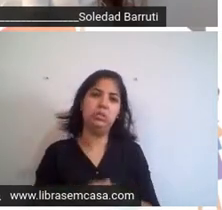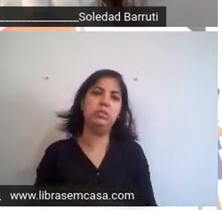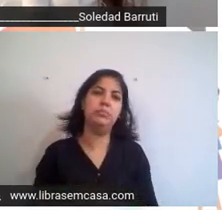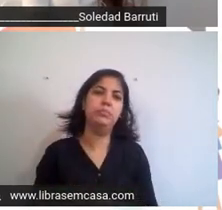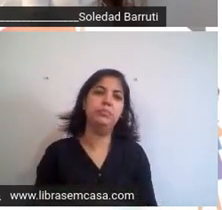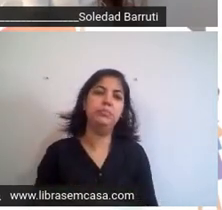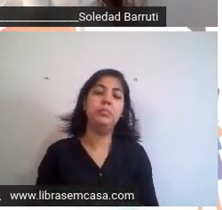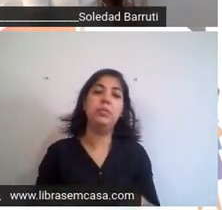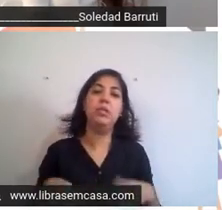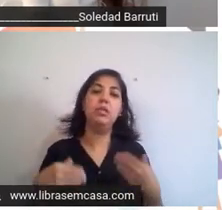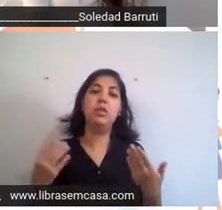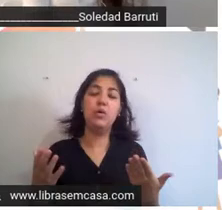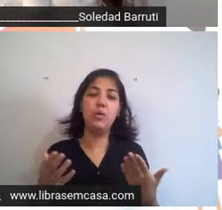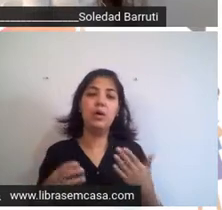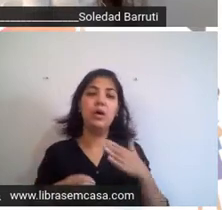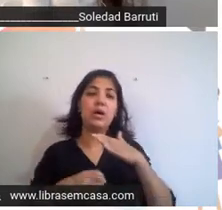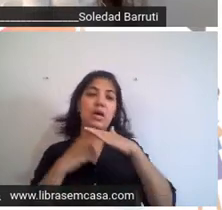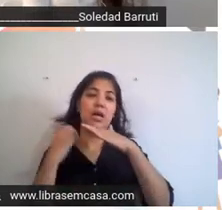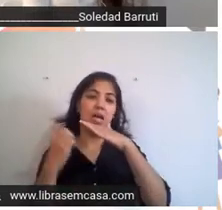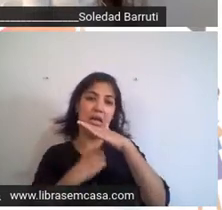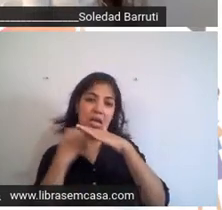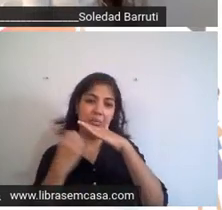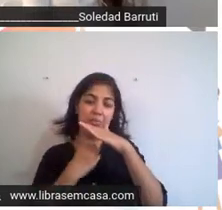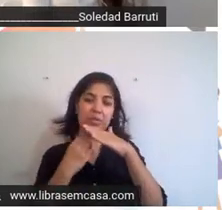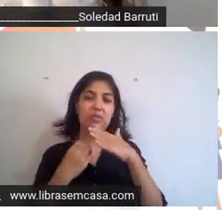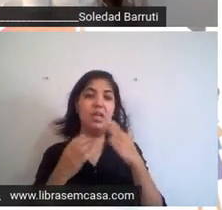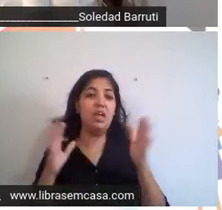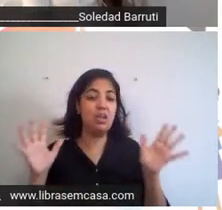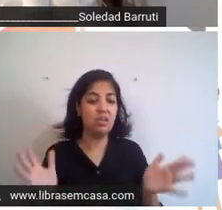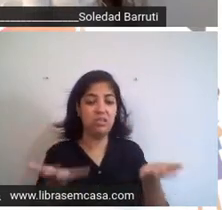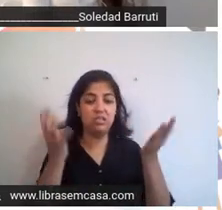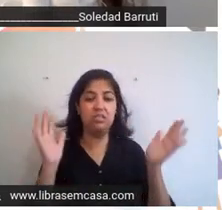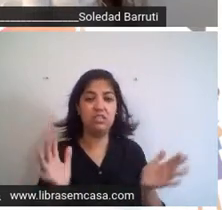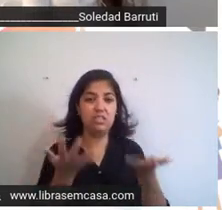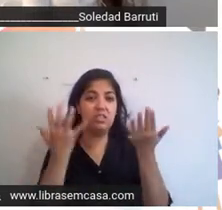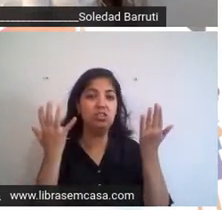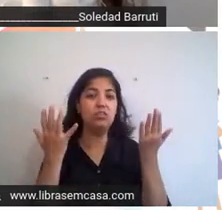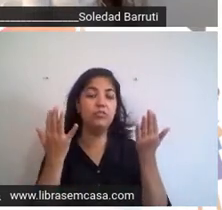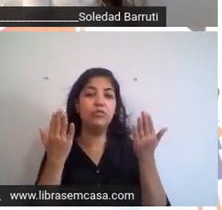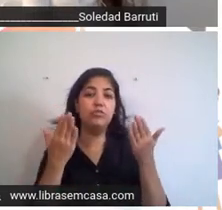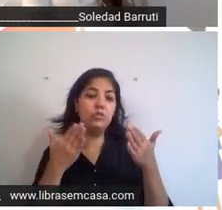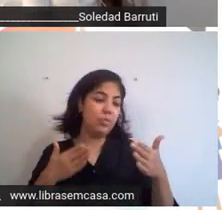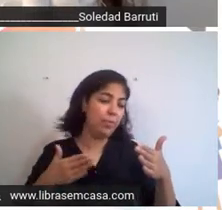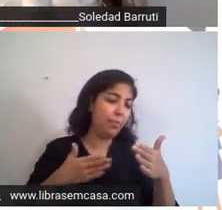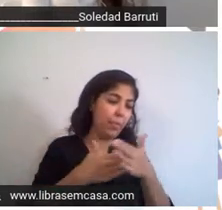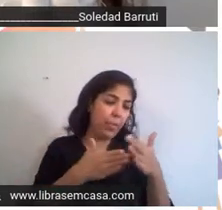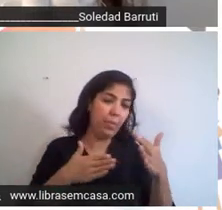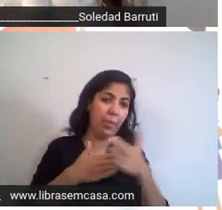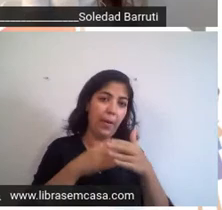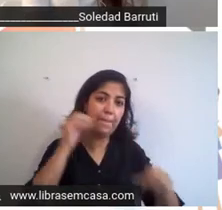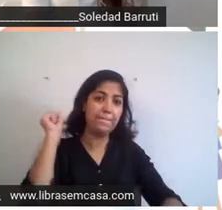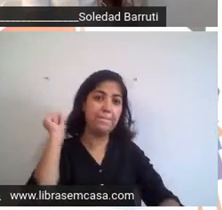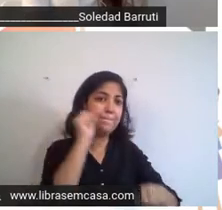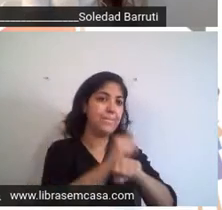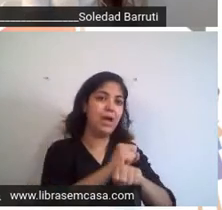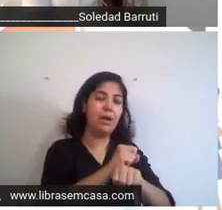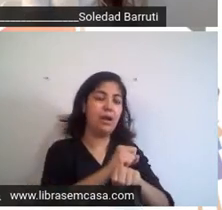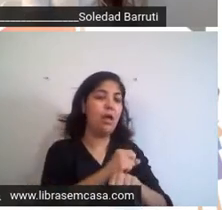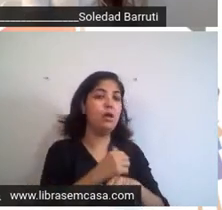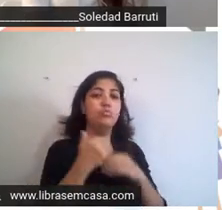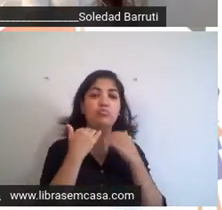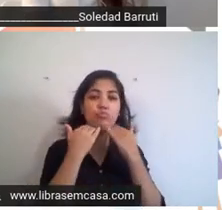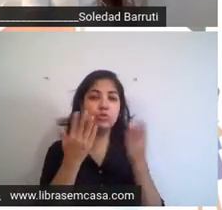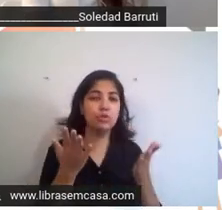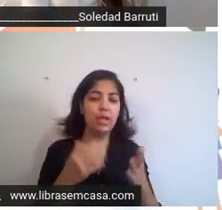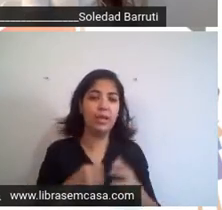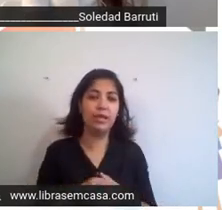corporações não têm um incentivo, não se veem incentivadas a barrar, né, que essas zoonoses saltem de animais para